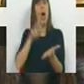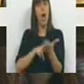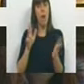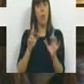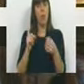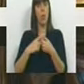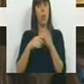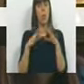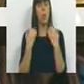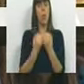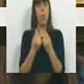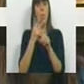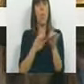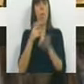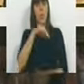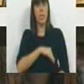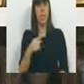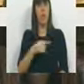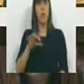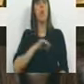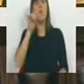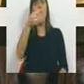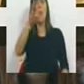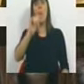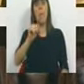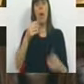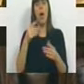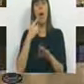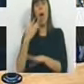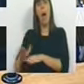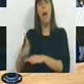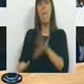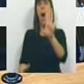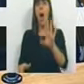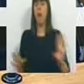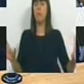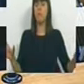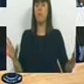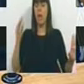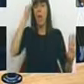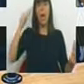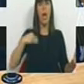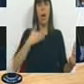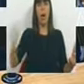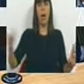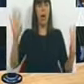aprovou, nem concertação social, um aumento de salário mínimo que os senhores socialistas tinham deixado congelado. Por isso não recebemos lições de